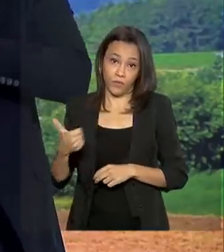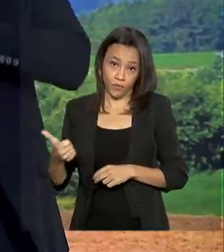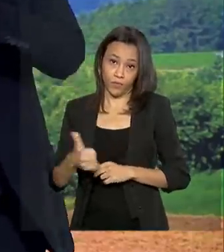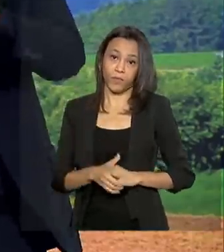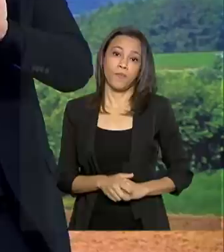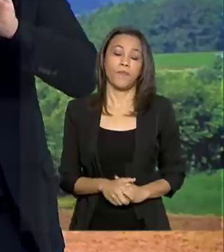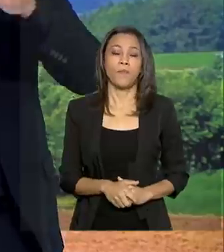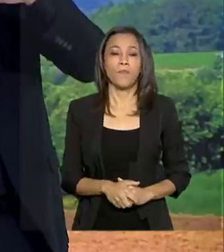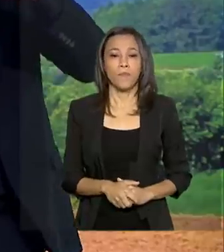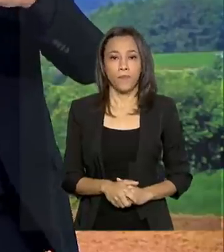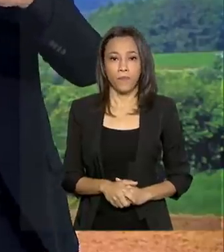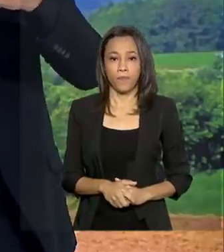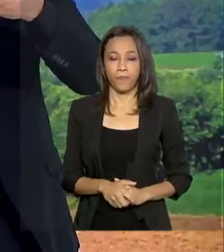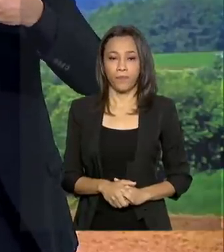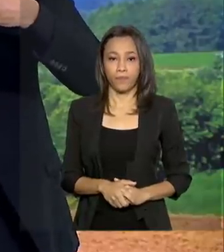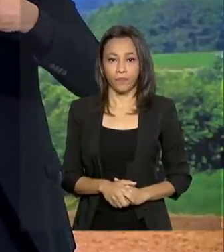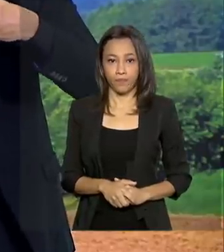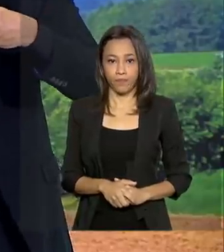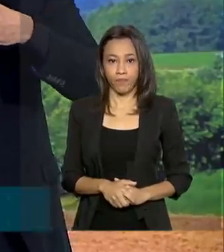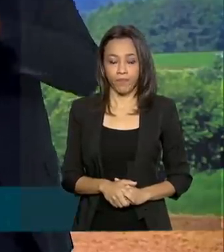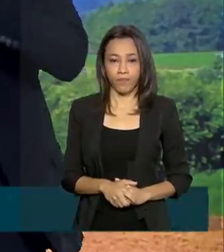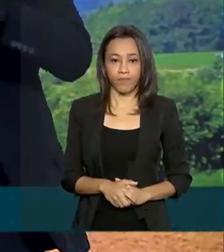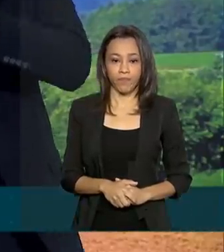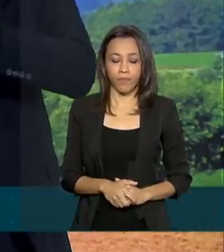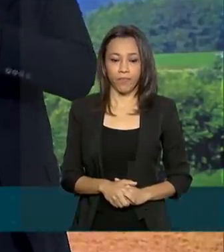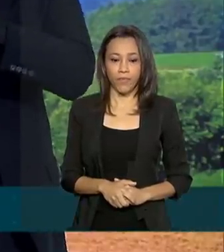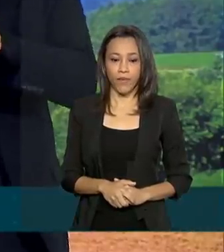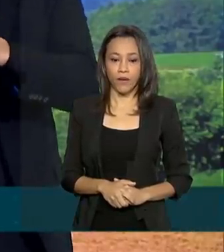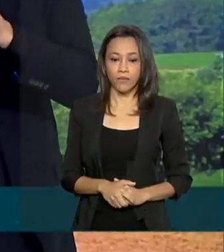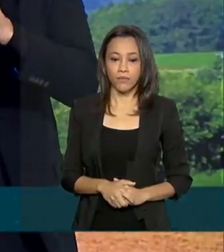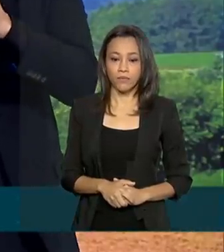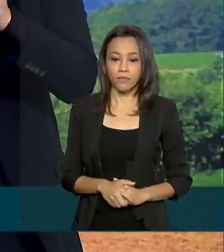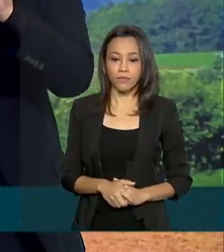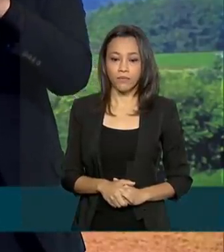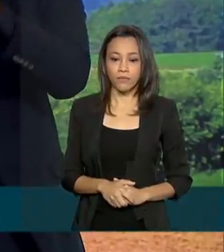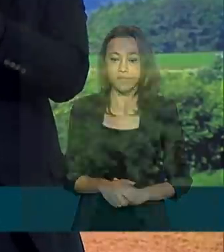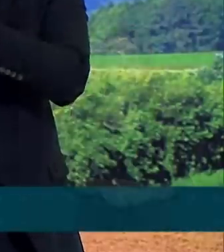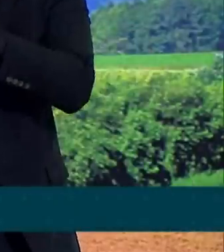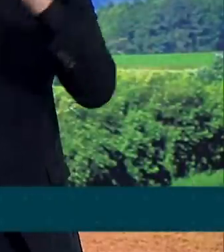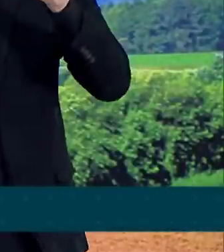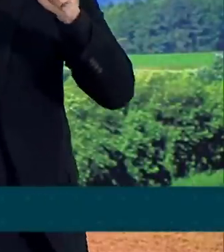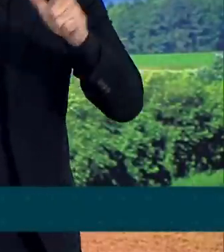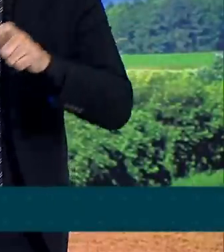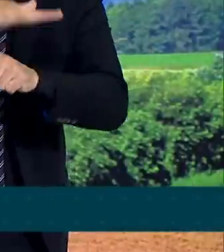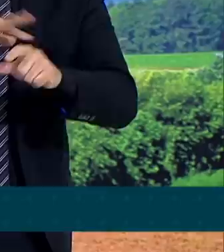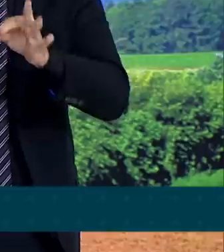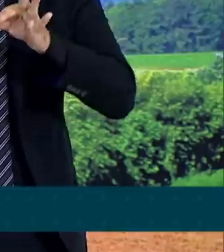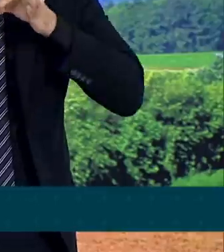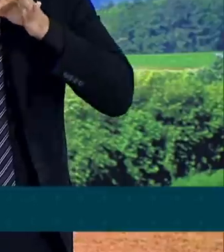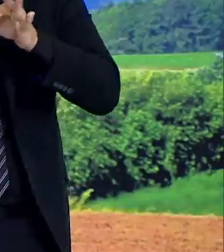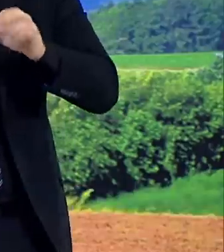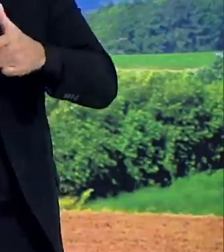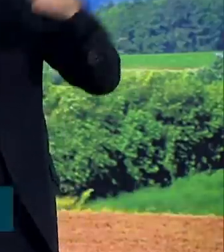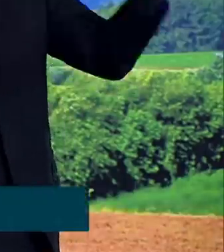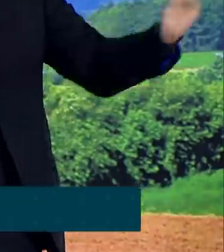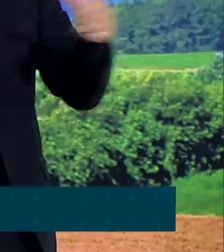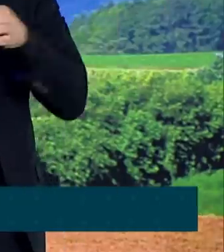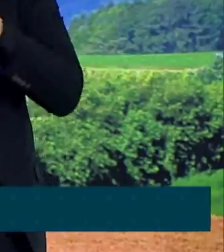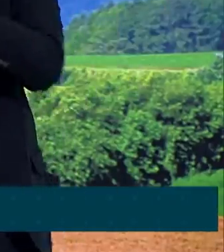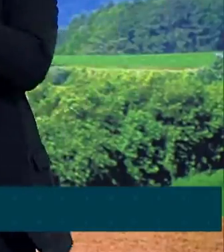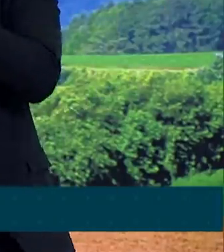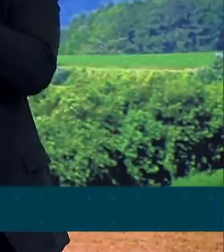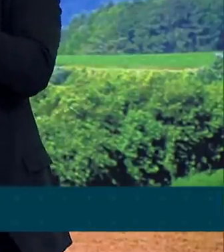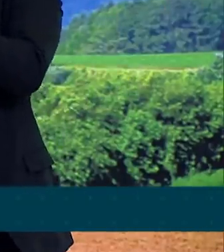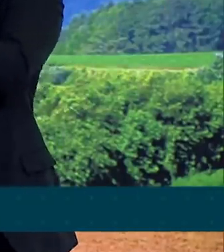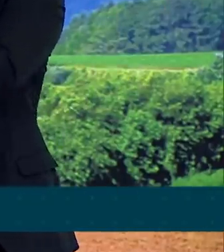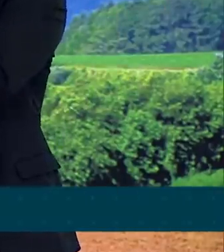previsões para este ano que vem. Um aumento de área plantada e a colheta da safra recorde de grãos. Esta